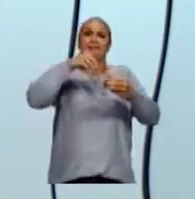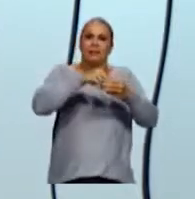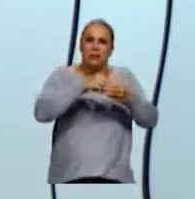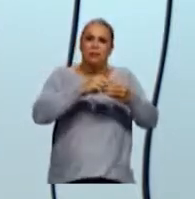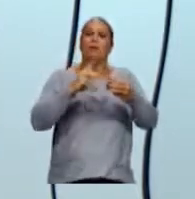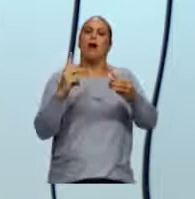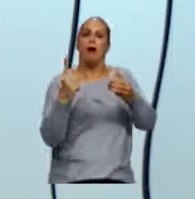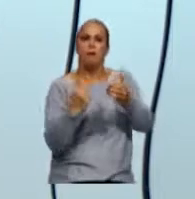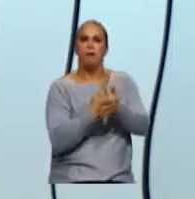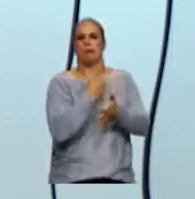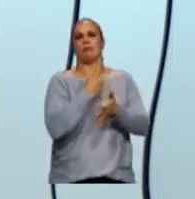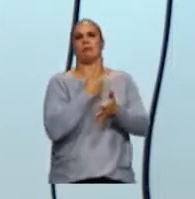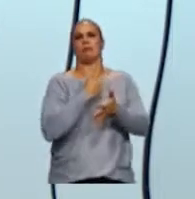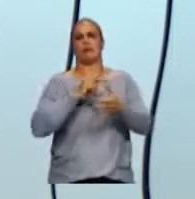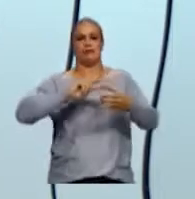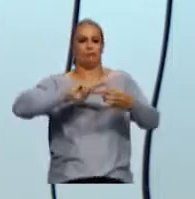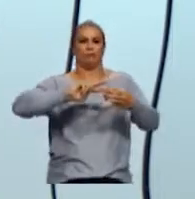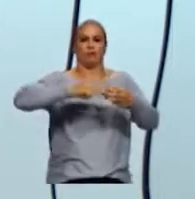células ricas em oxigênio,